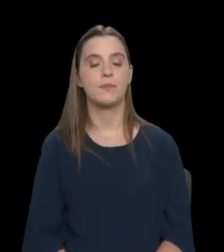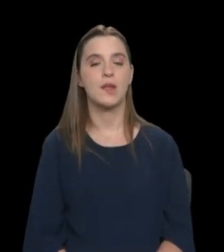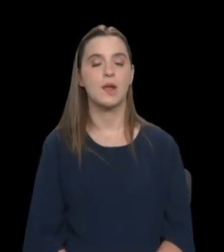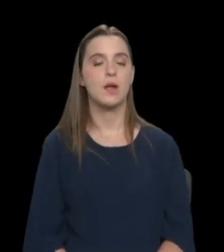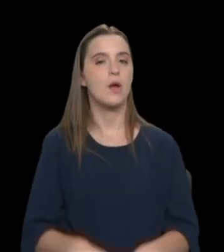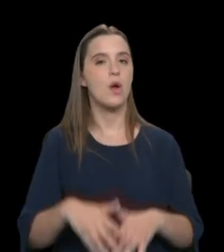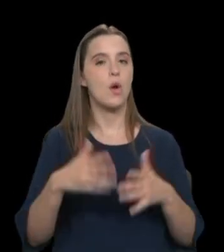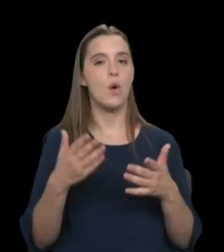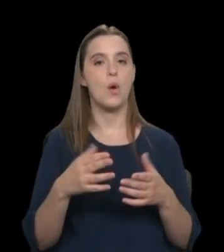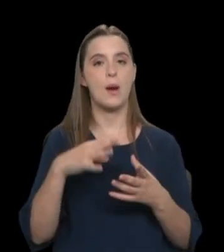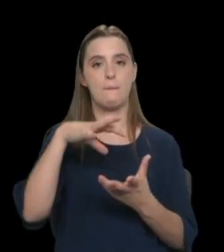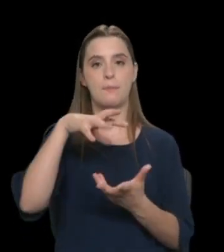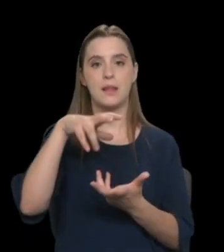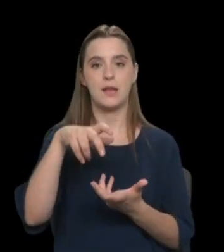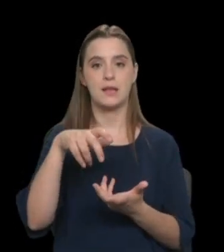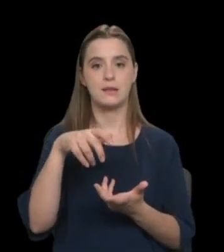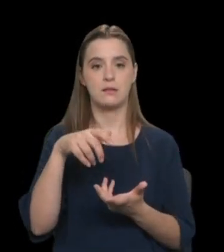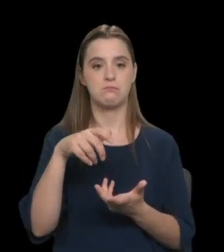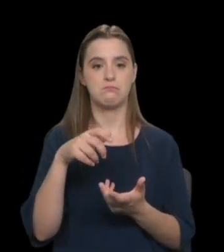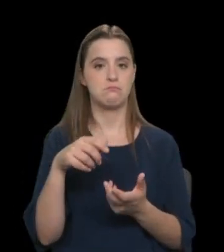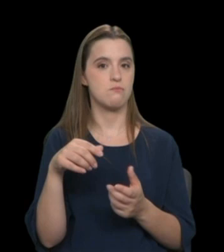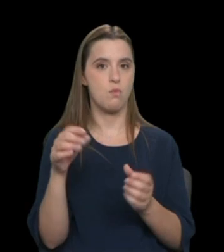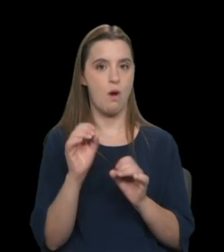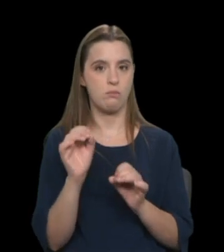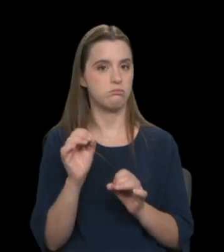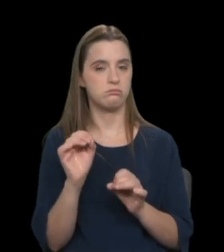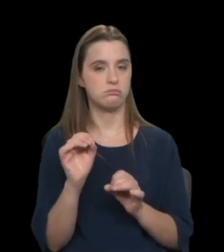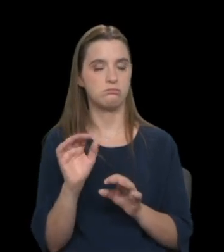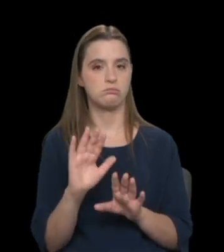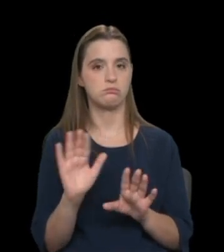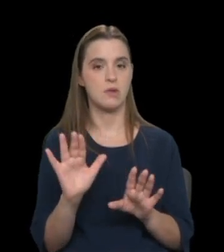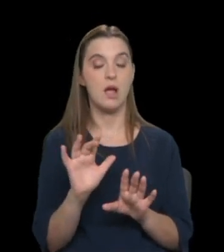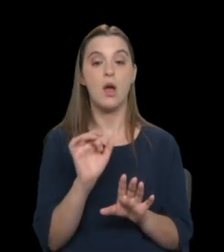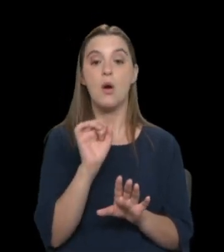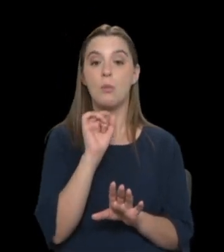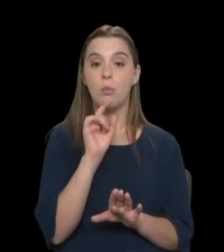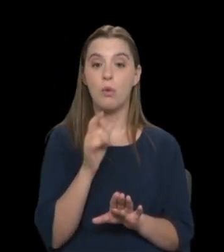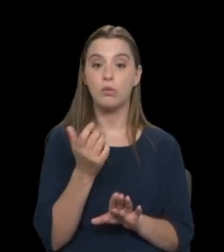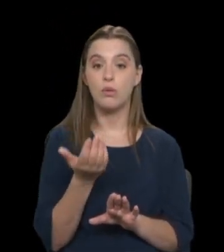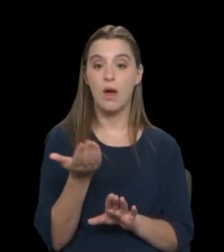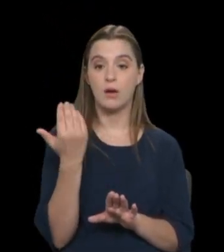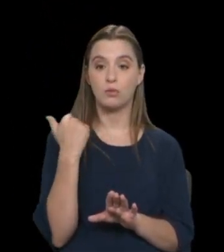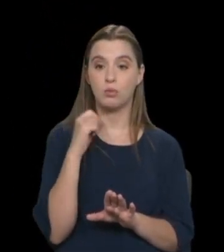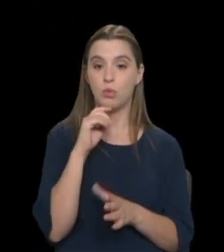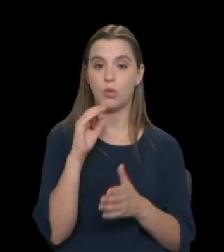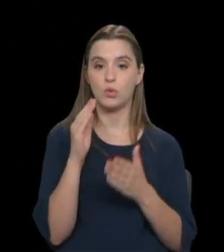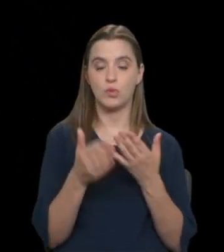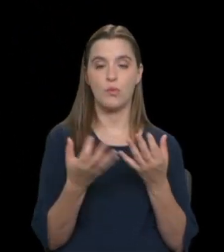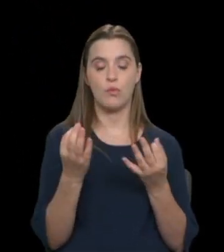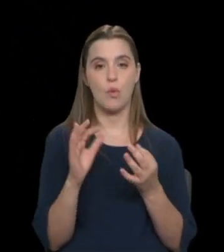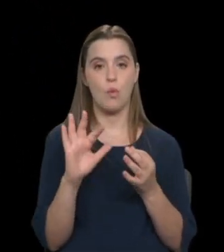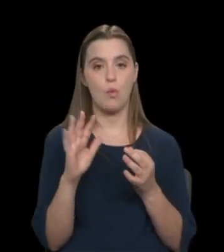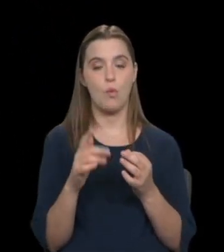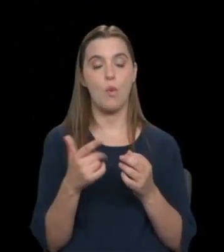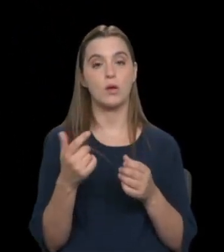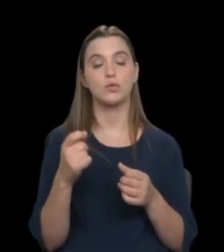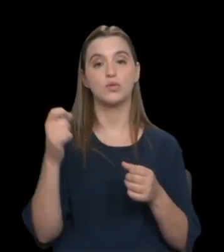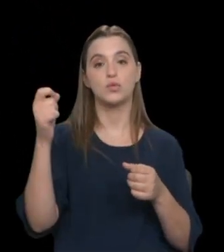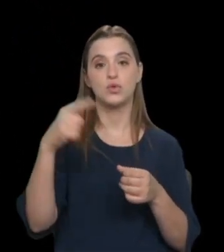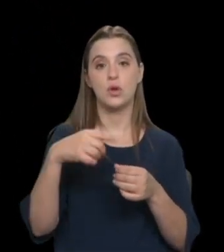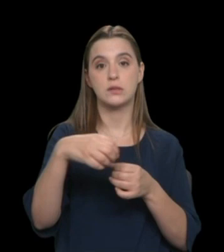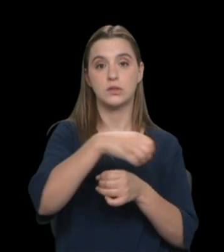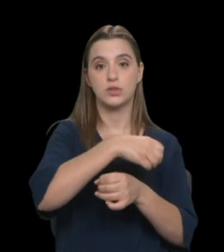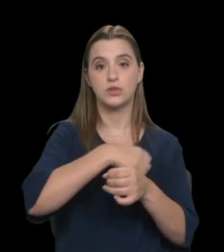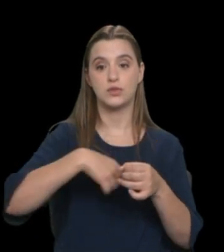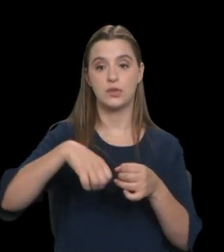nenhum planeta 9, não existe. Pode ter existido mesmo no início da formação do Sistema Solar,